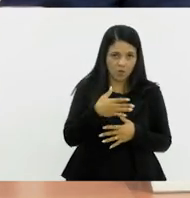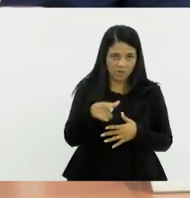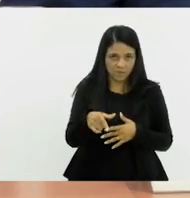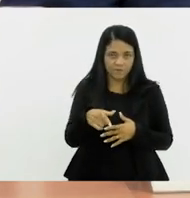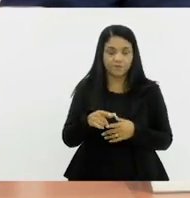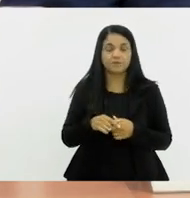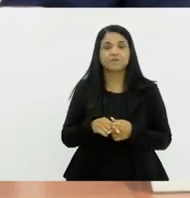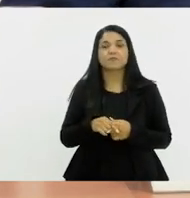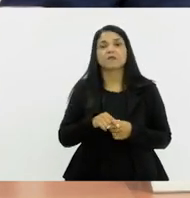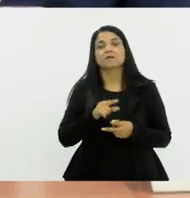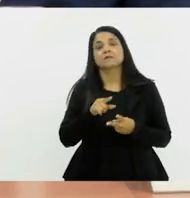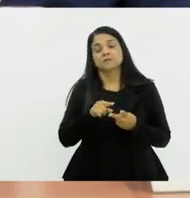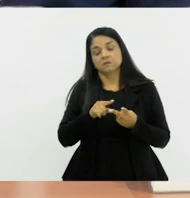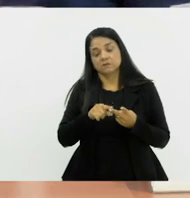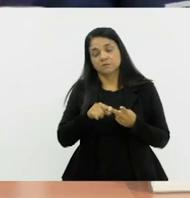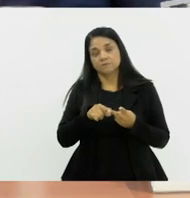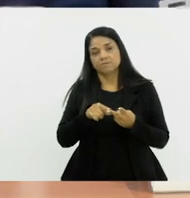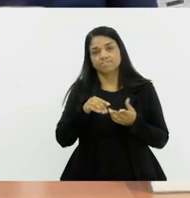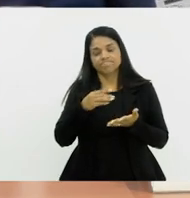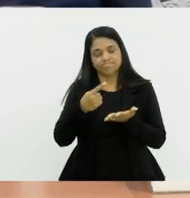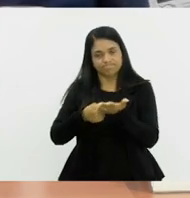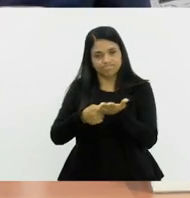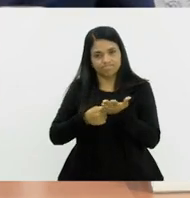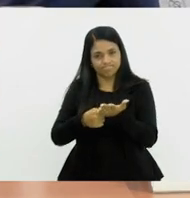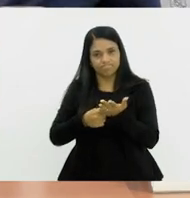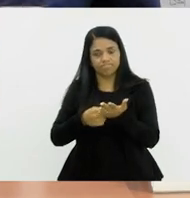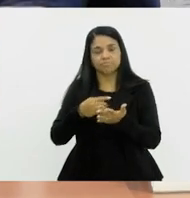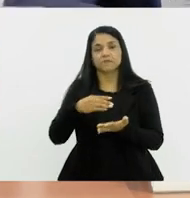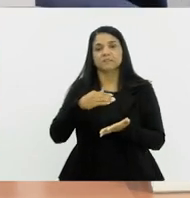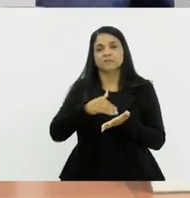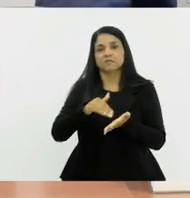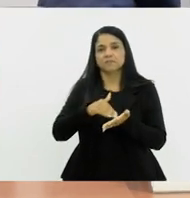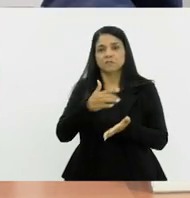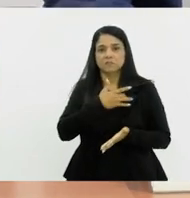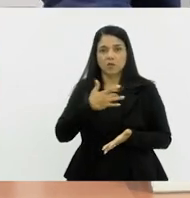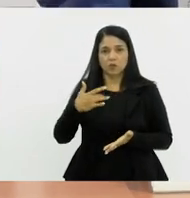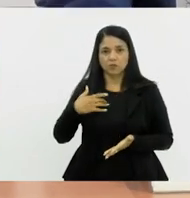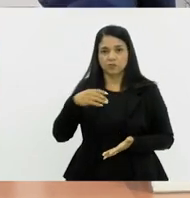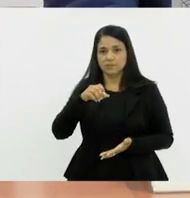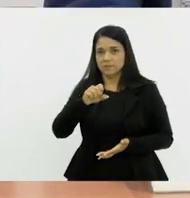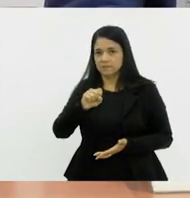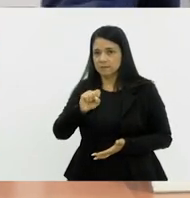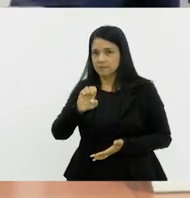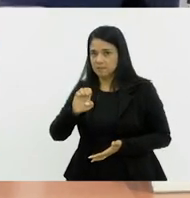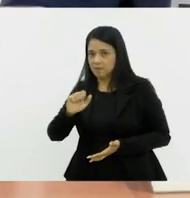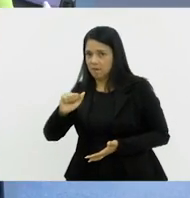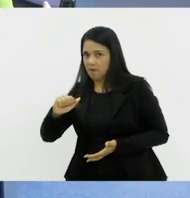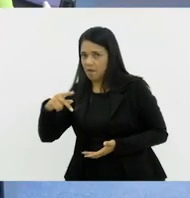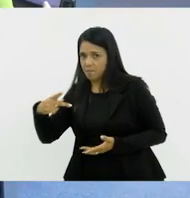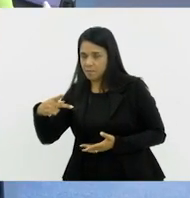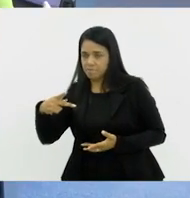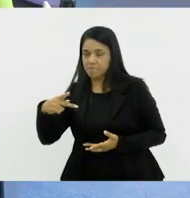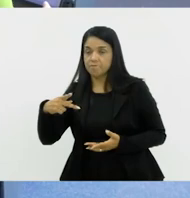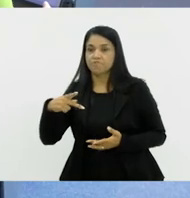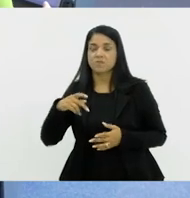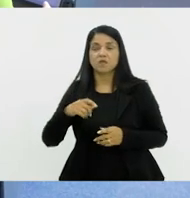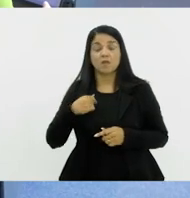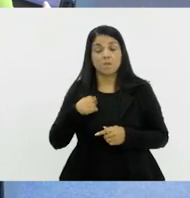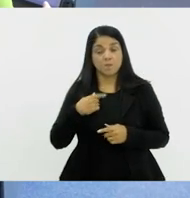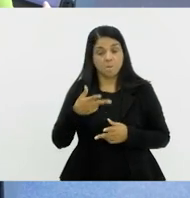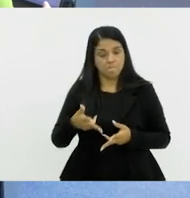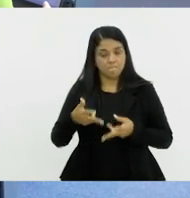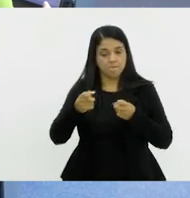a Secretaria de Saúde, com a SEAP, né, que me parece que ficou claro que